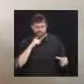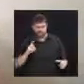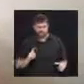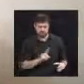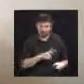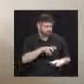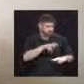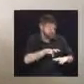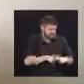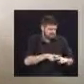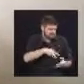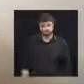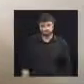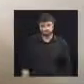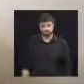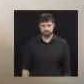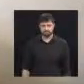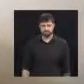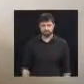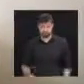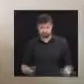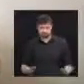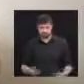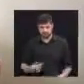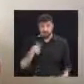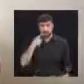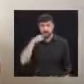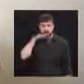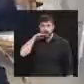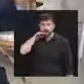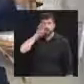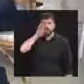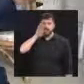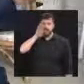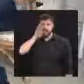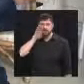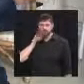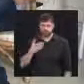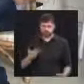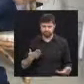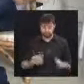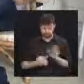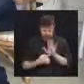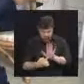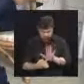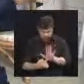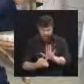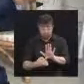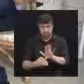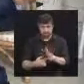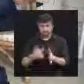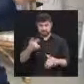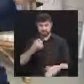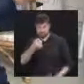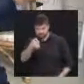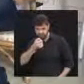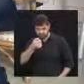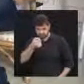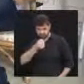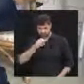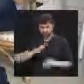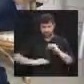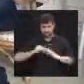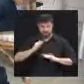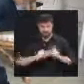deitado, sentado, de pé, língua no céu da boca. Então, como foi demonstrado na segunda parte,